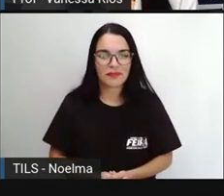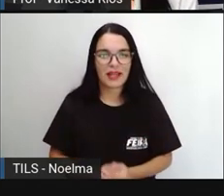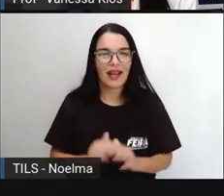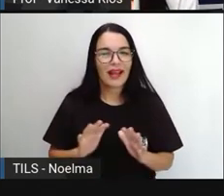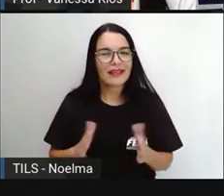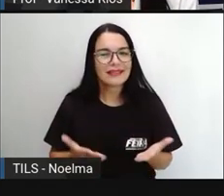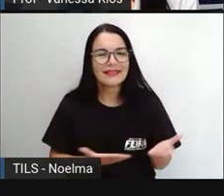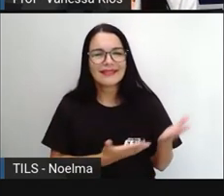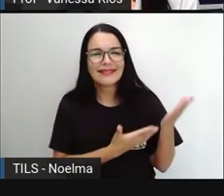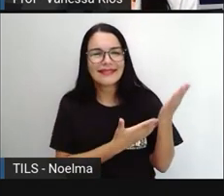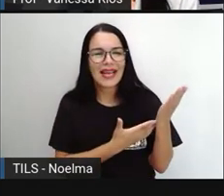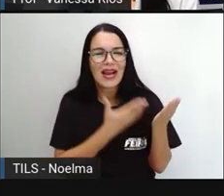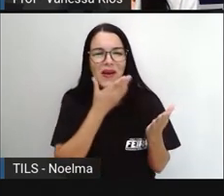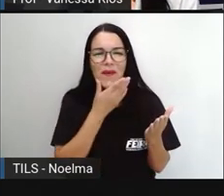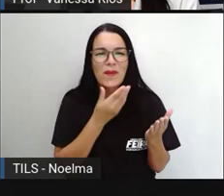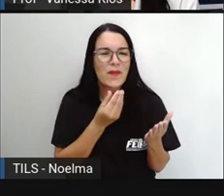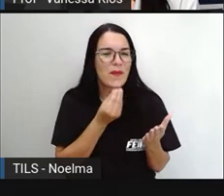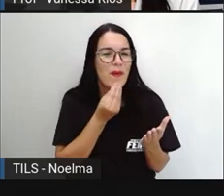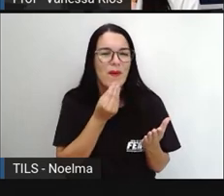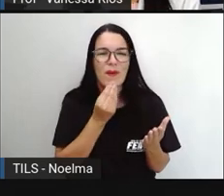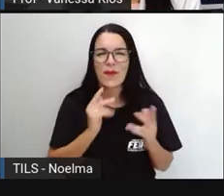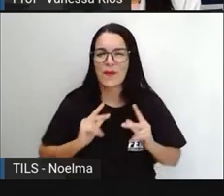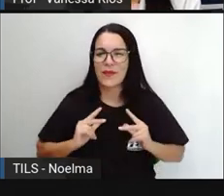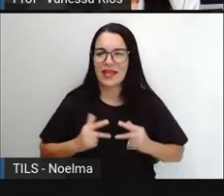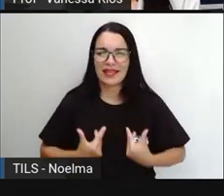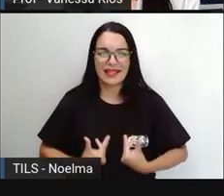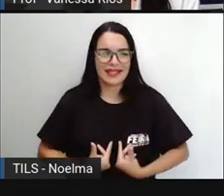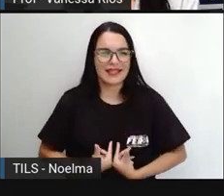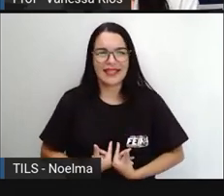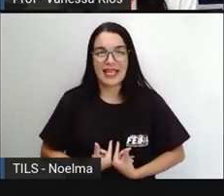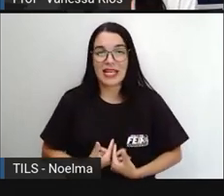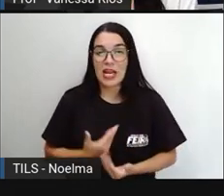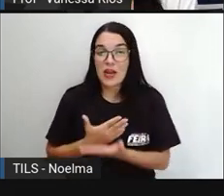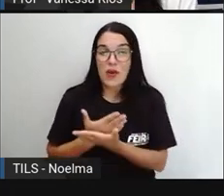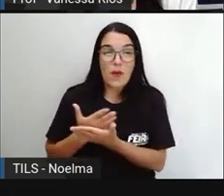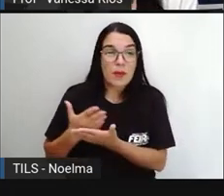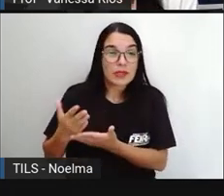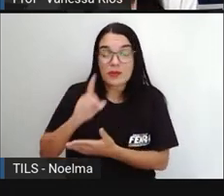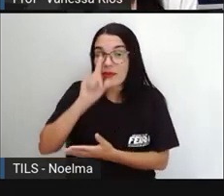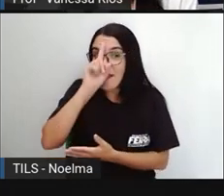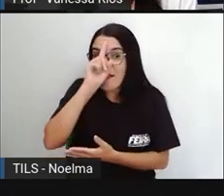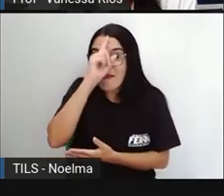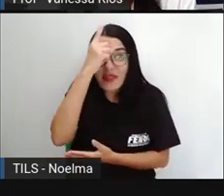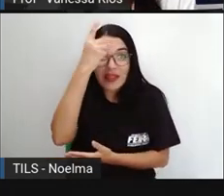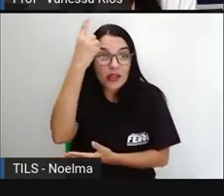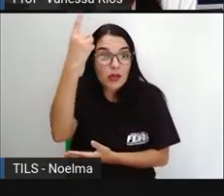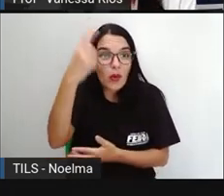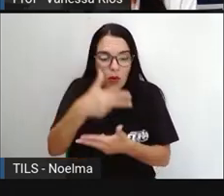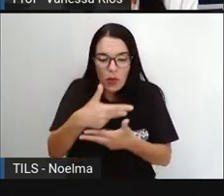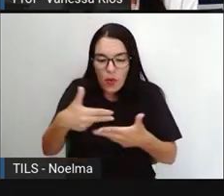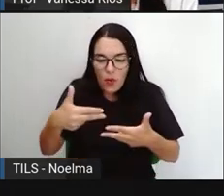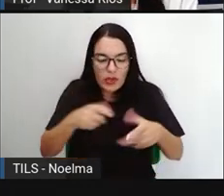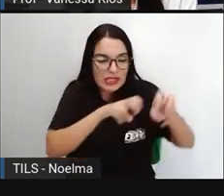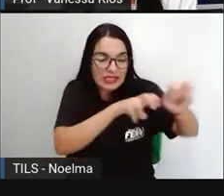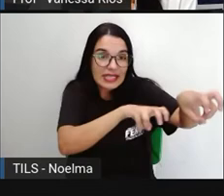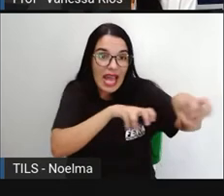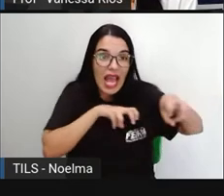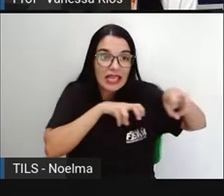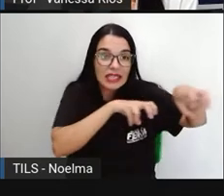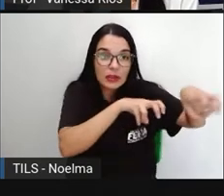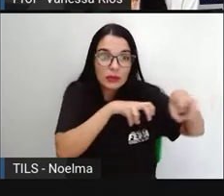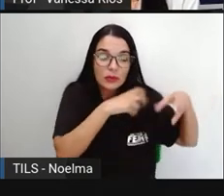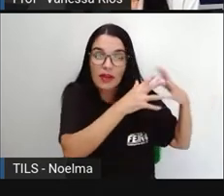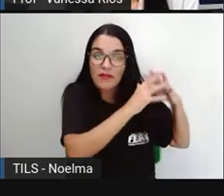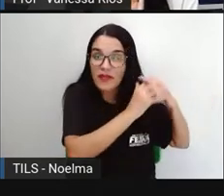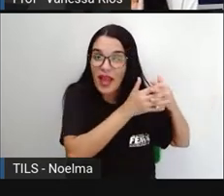Então, o ser humano, ao inventar os métodos de agricultura, deixou de depender dos recursos que se encontravam ao seu redor